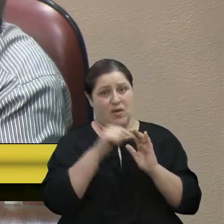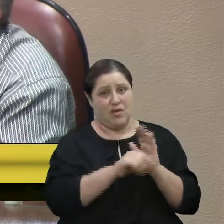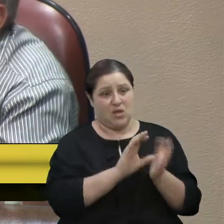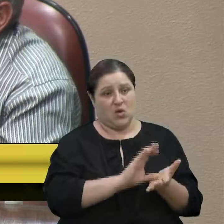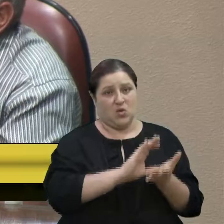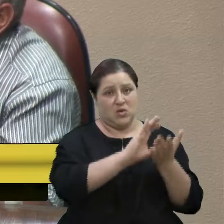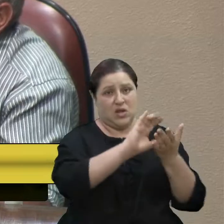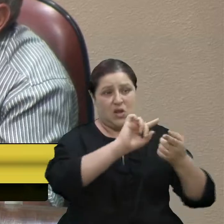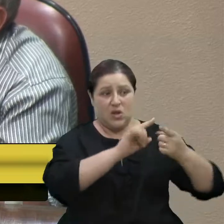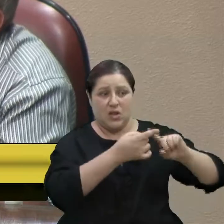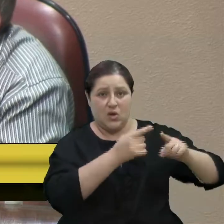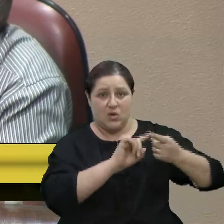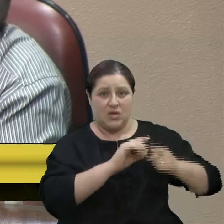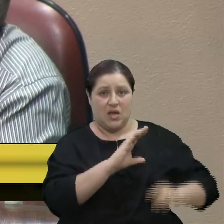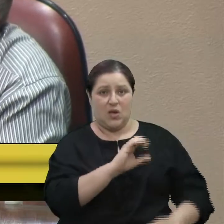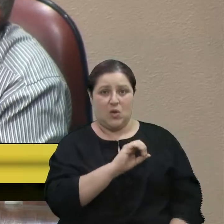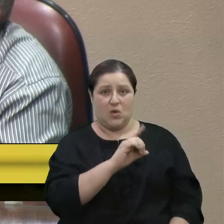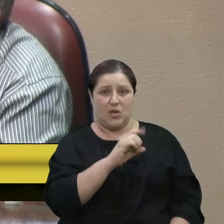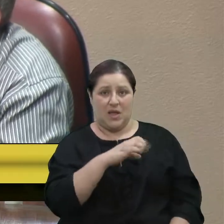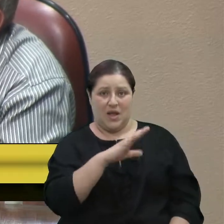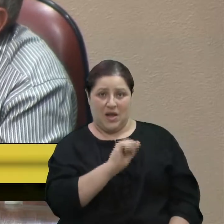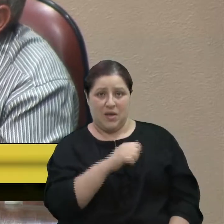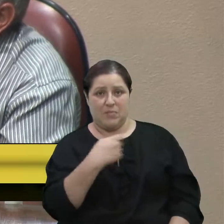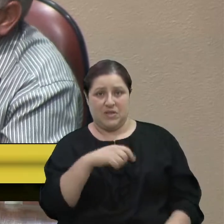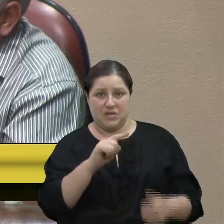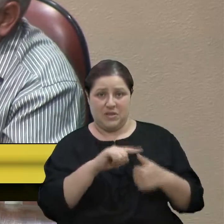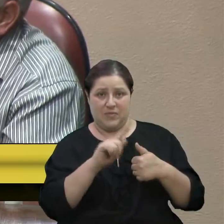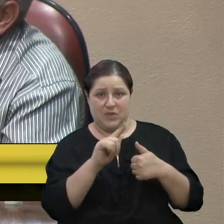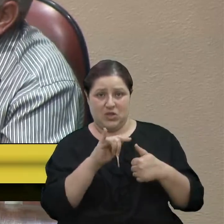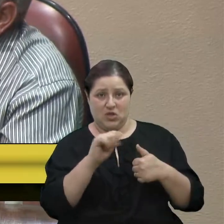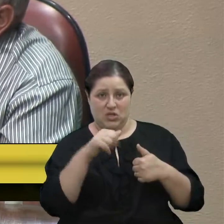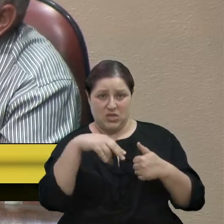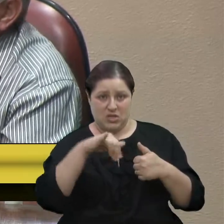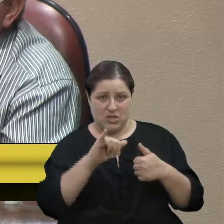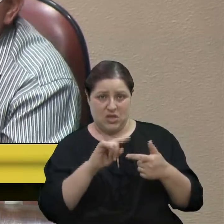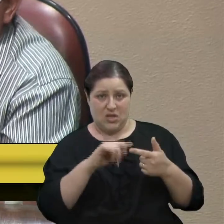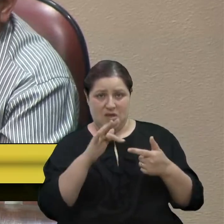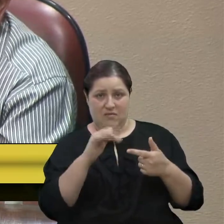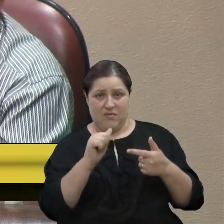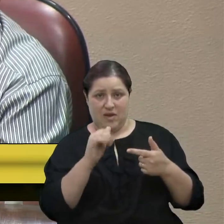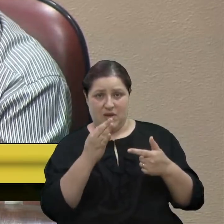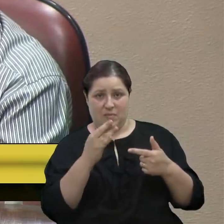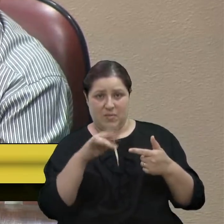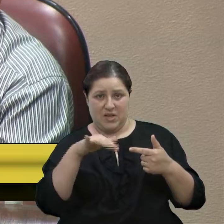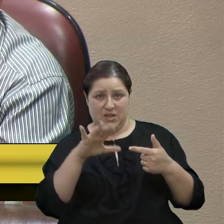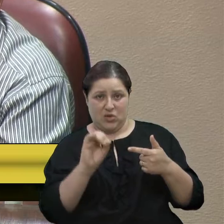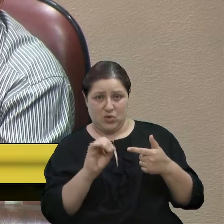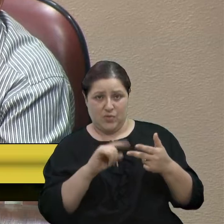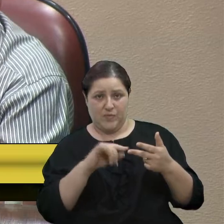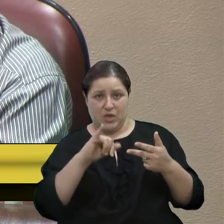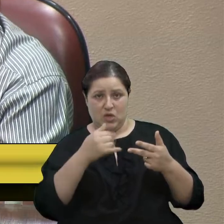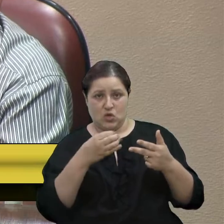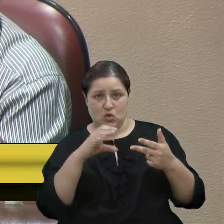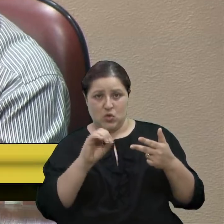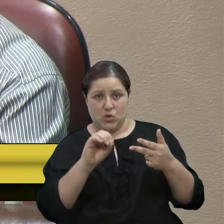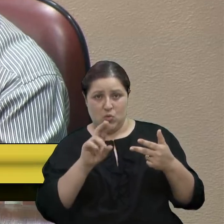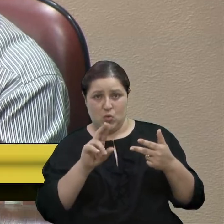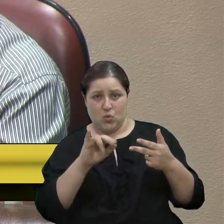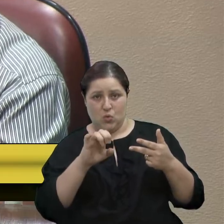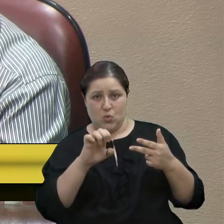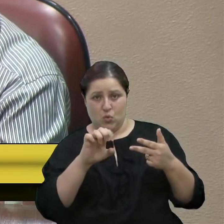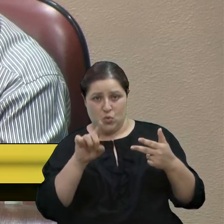negociar com a Codeca tenha o Giane, o Fabrício e o João Ues junto. E mais a